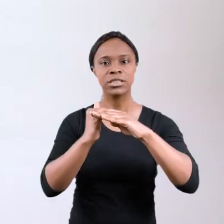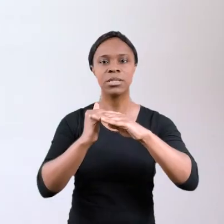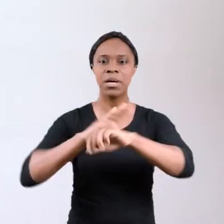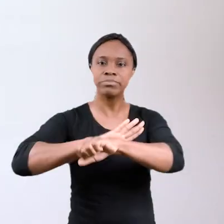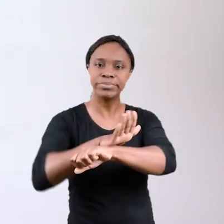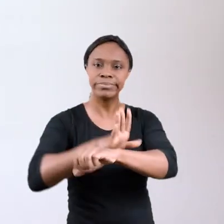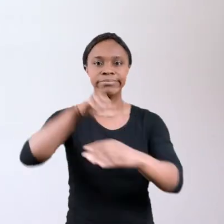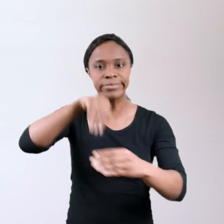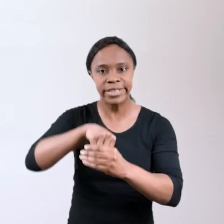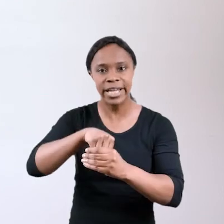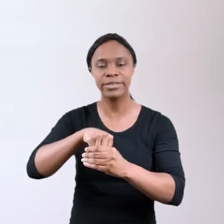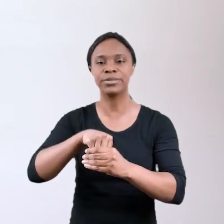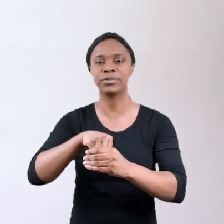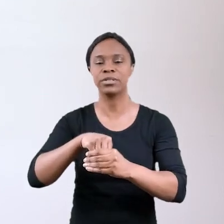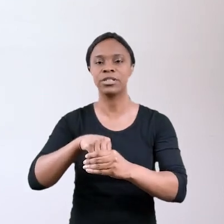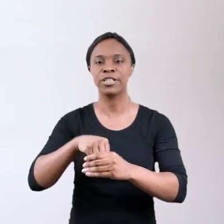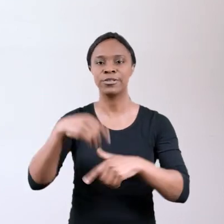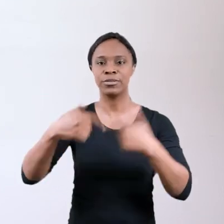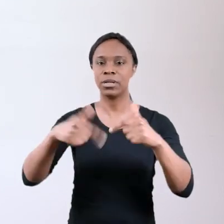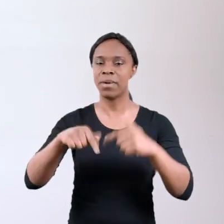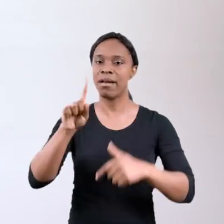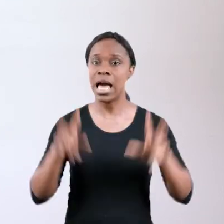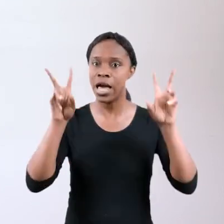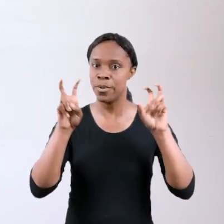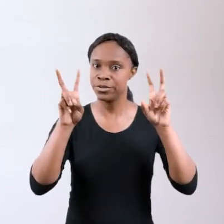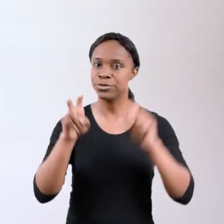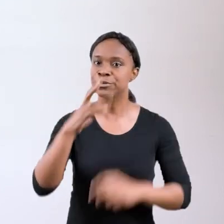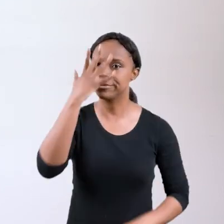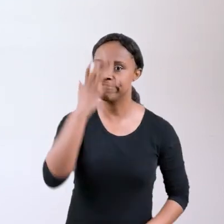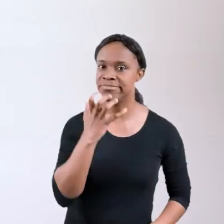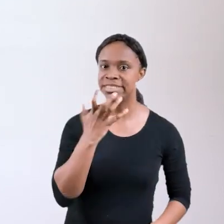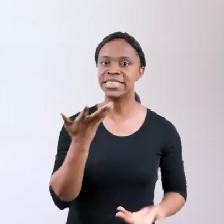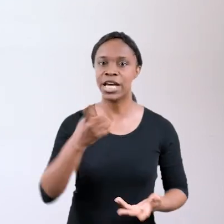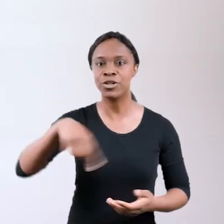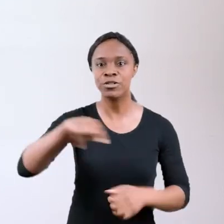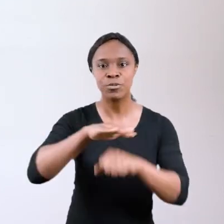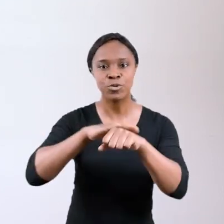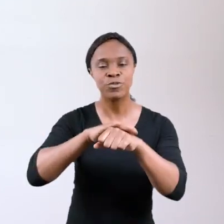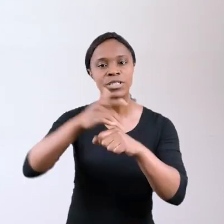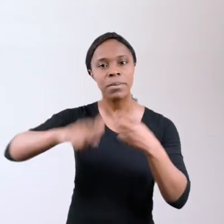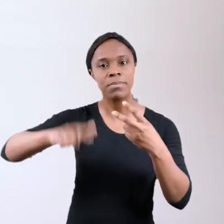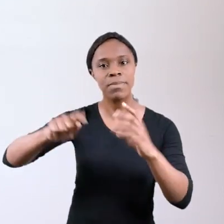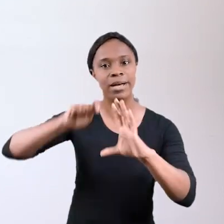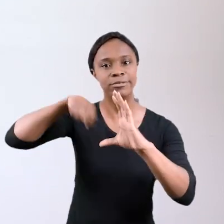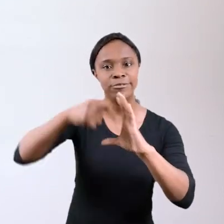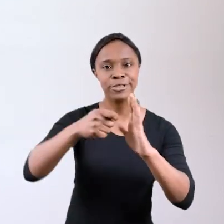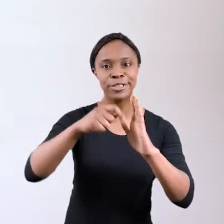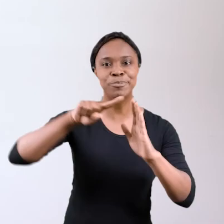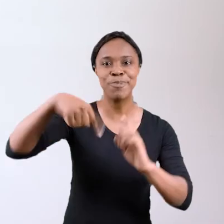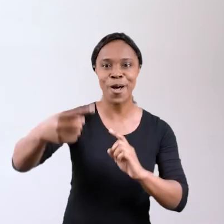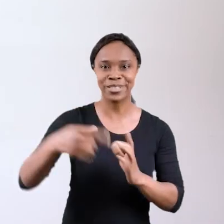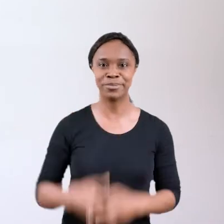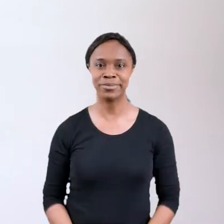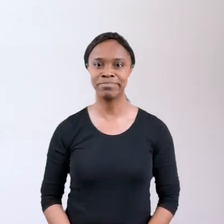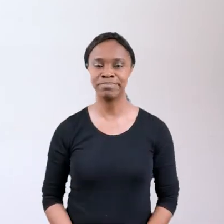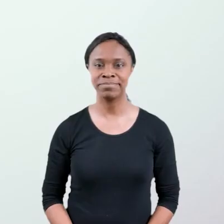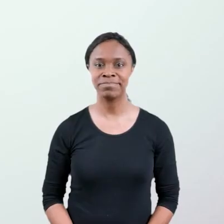trabalho. Esse é um assunto sério e vamos falar mais sobre ele nos próximos encontros. Não